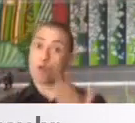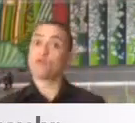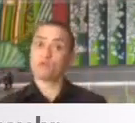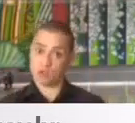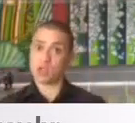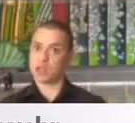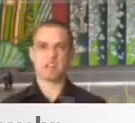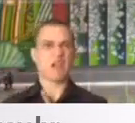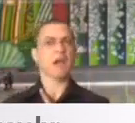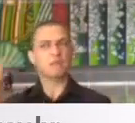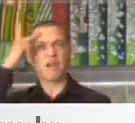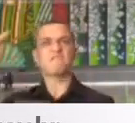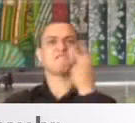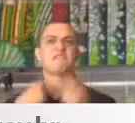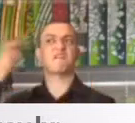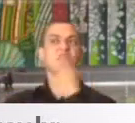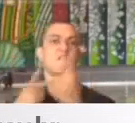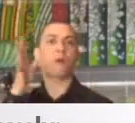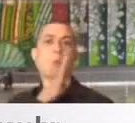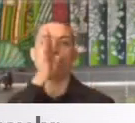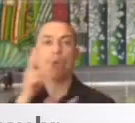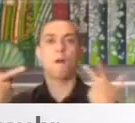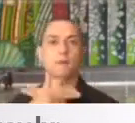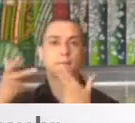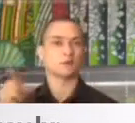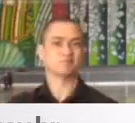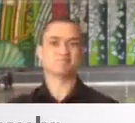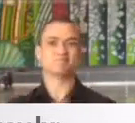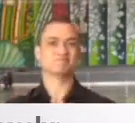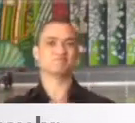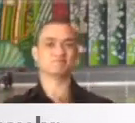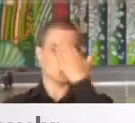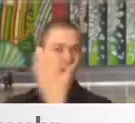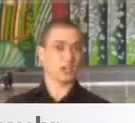dê ouvidos a informações que não sejam provenientes